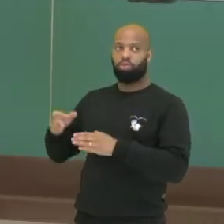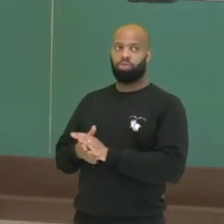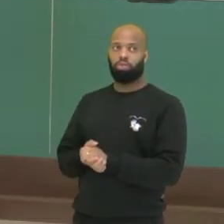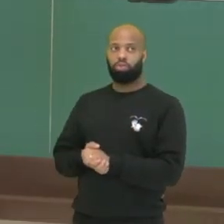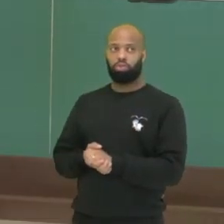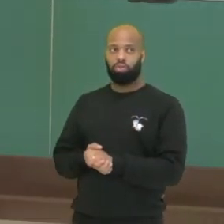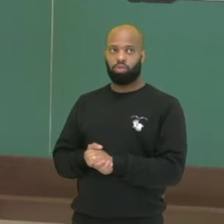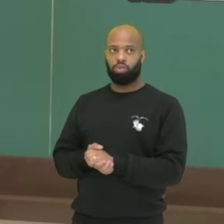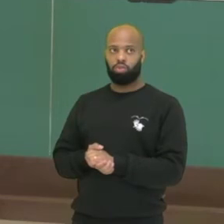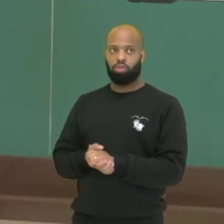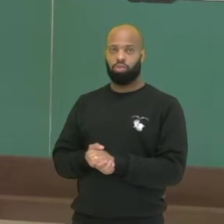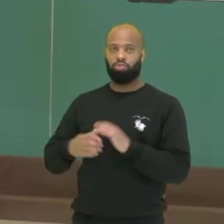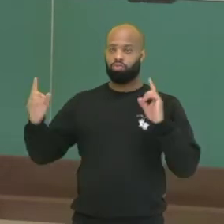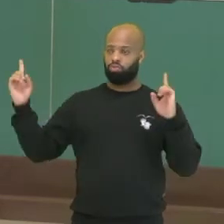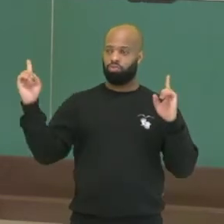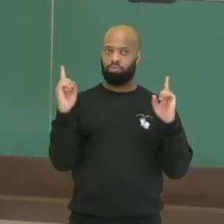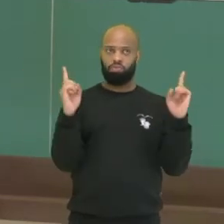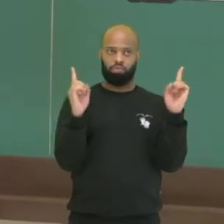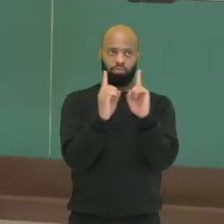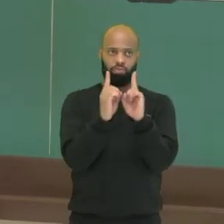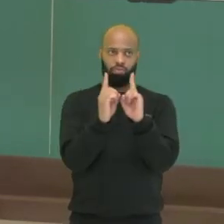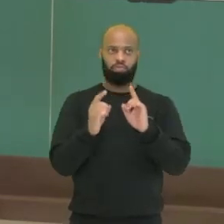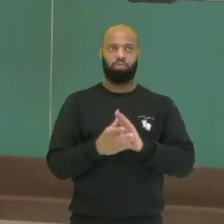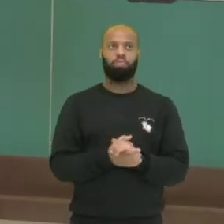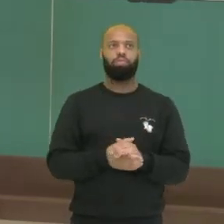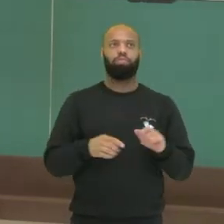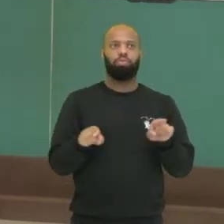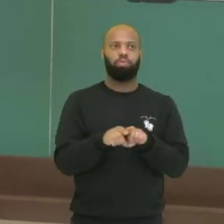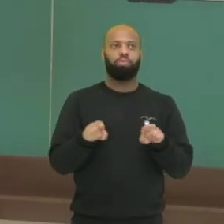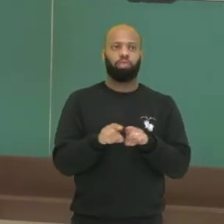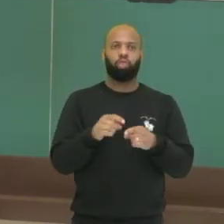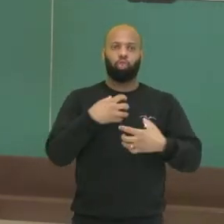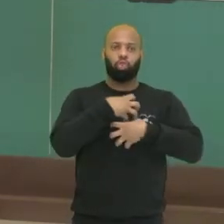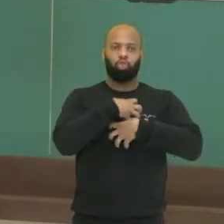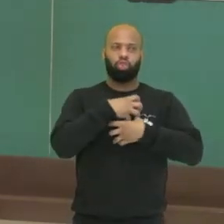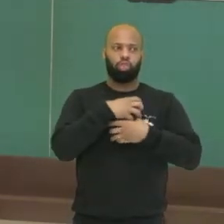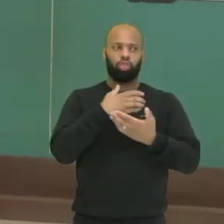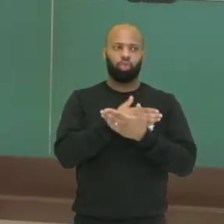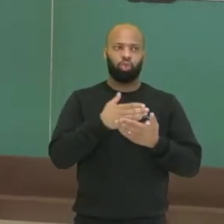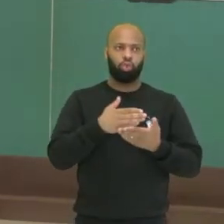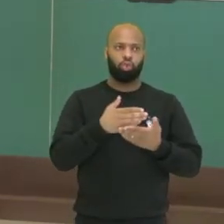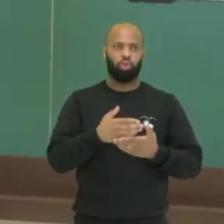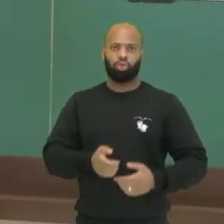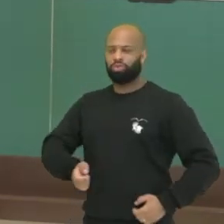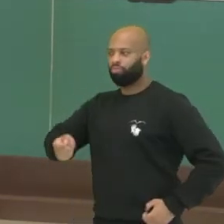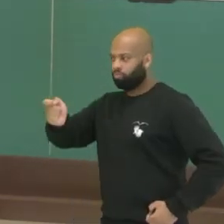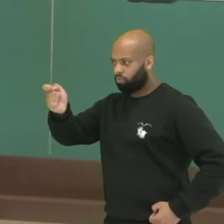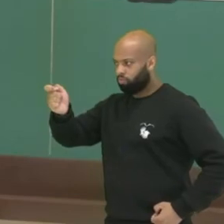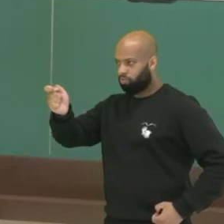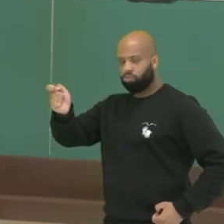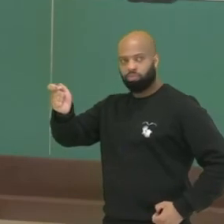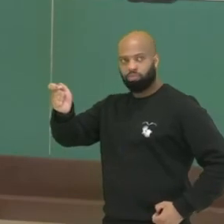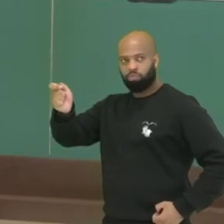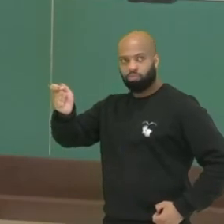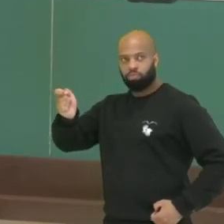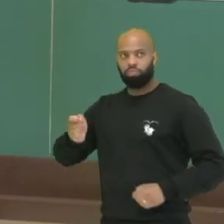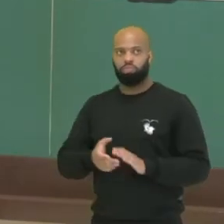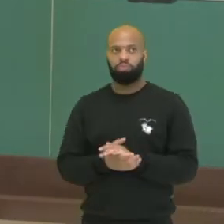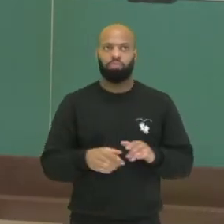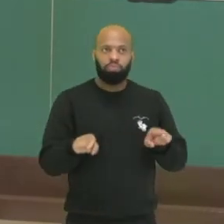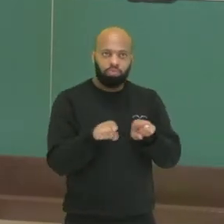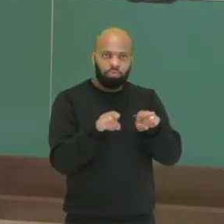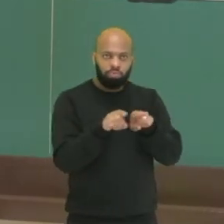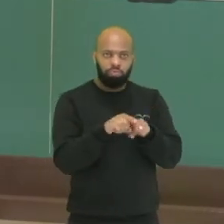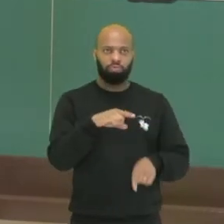saudação, você e o adversário, guarda, que é o início, né? Início da luta. Nós